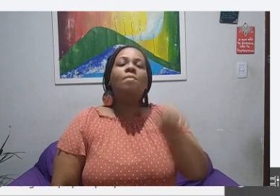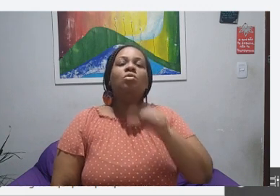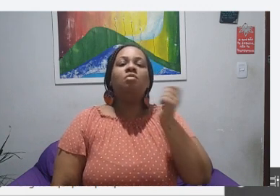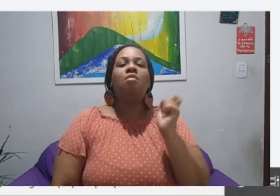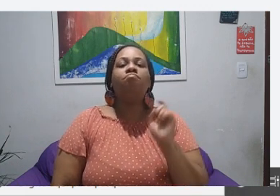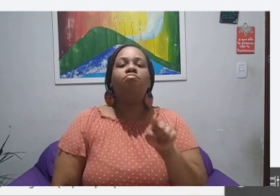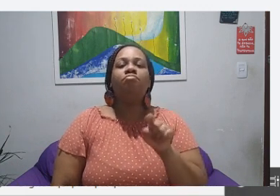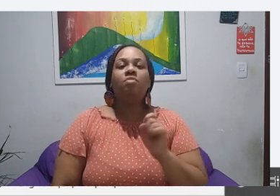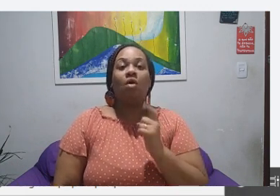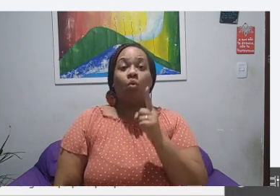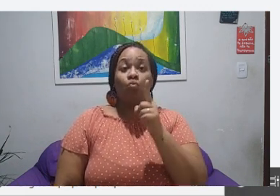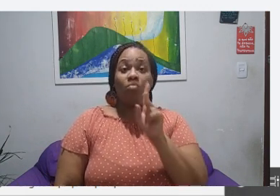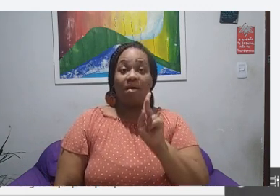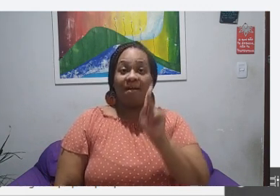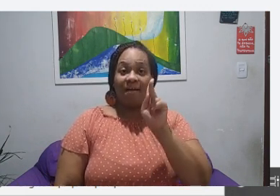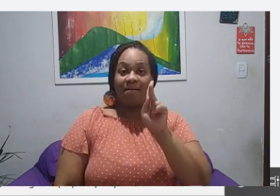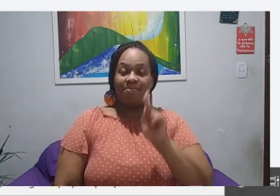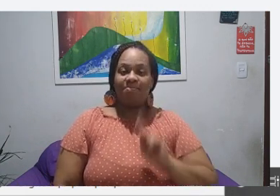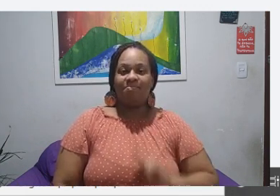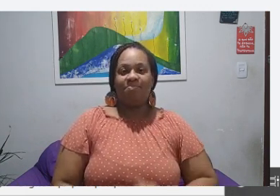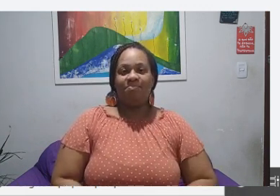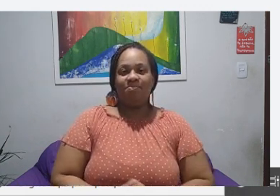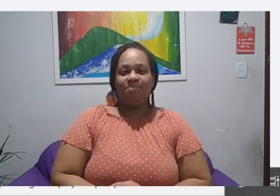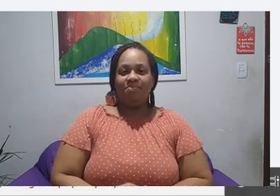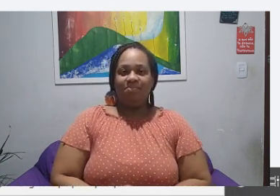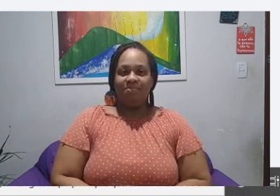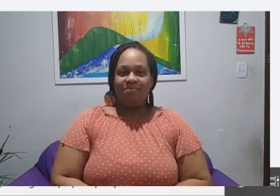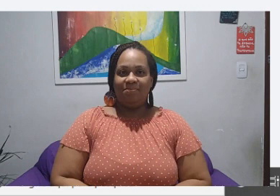vai colocar agora um K.